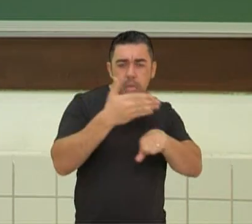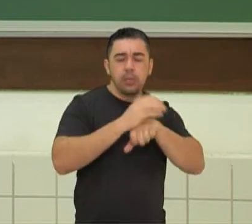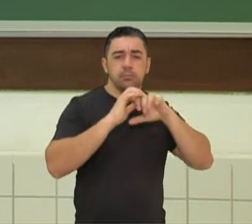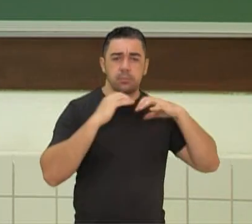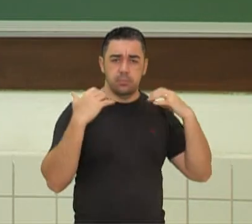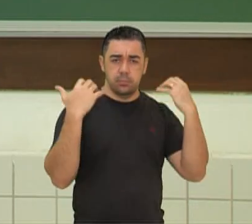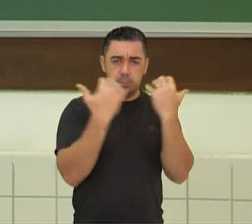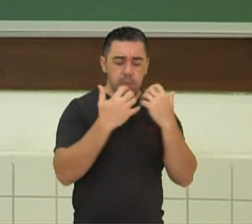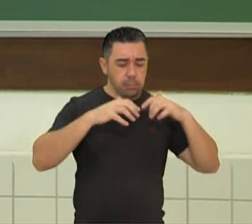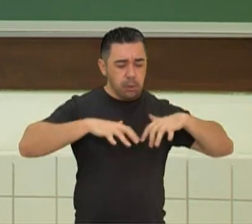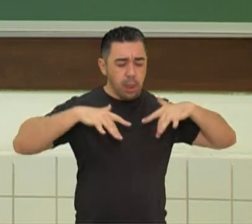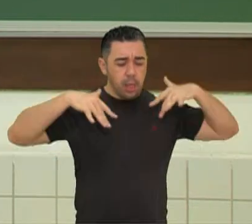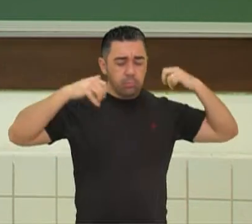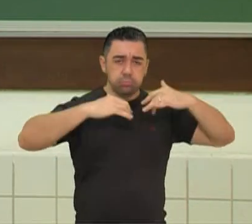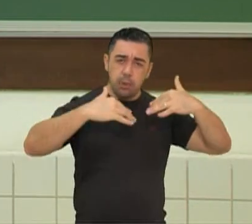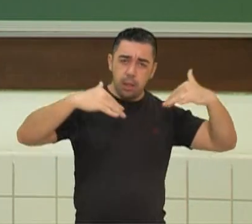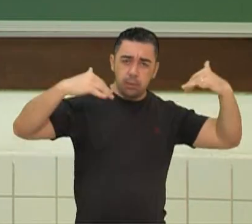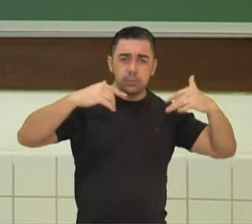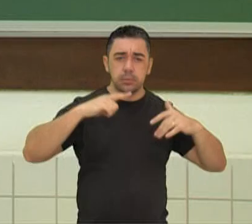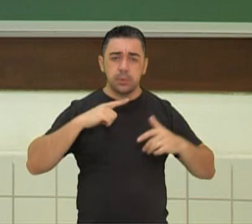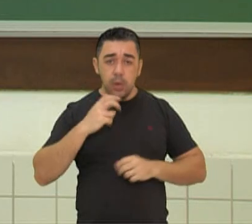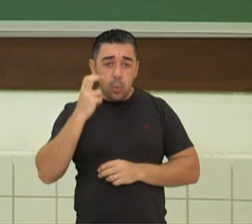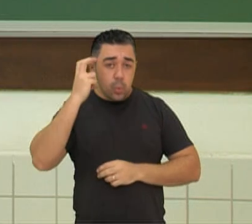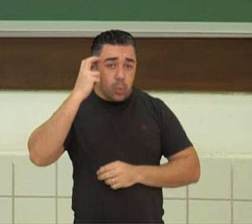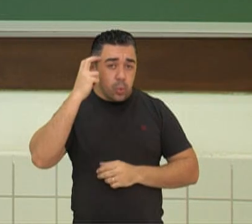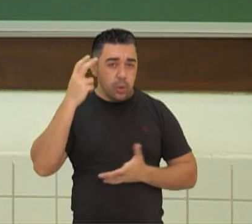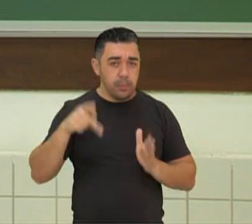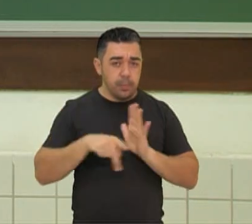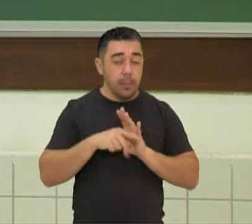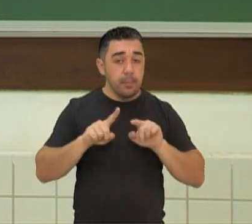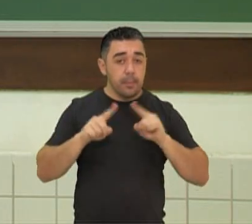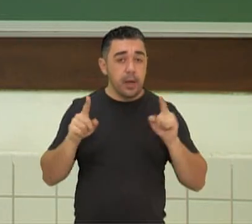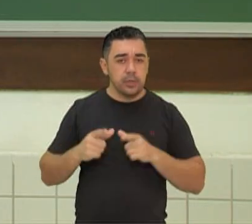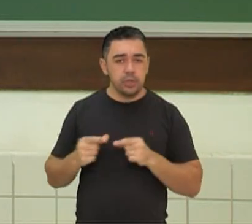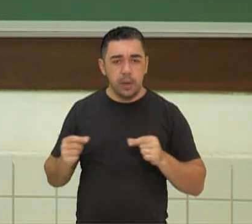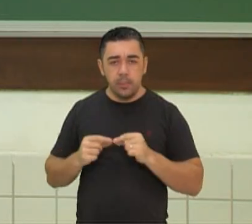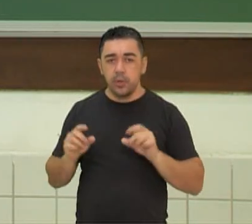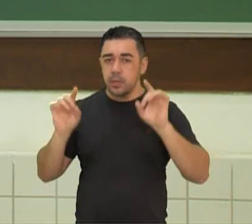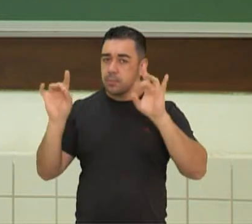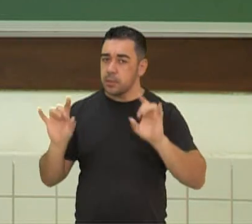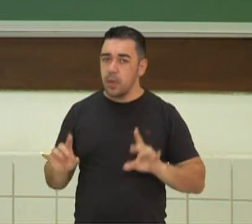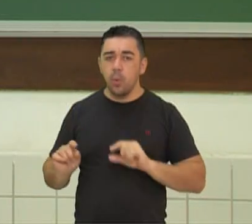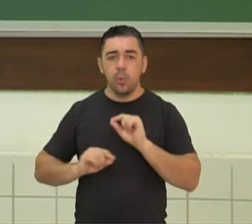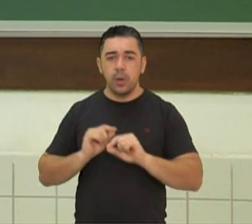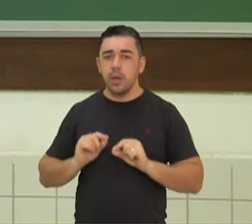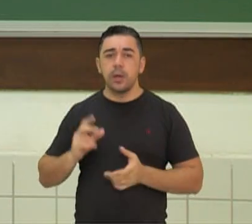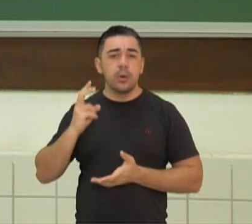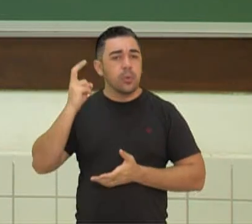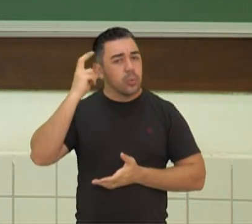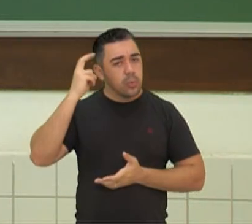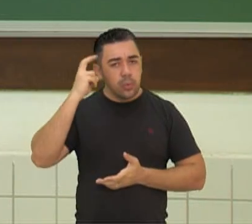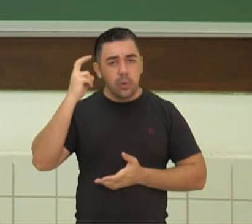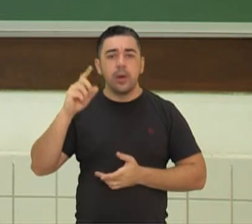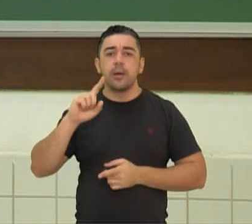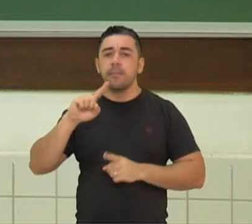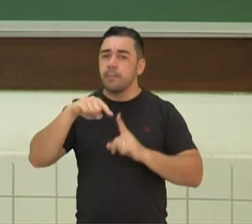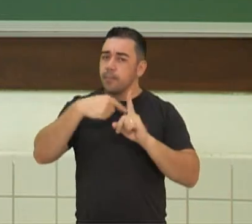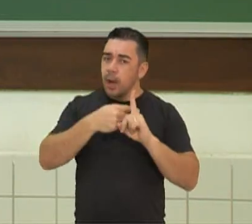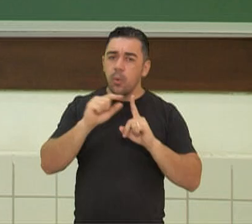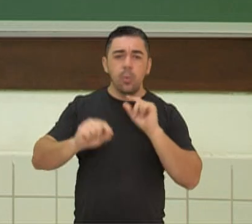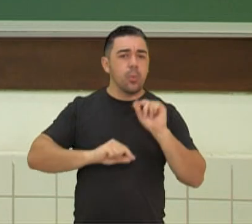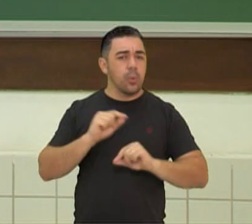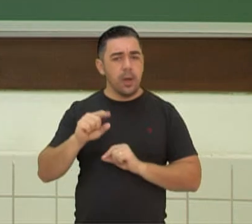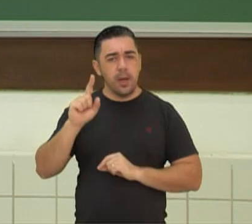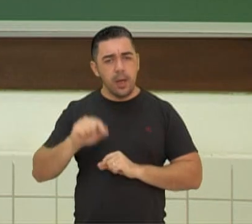quem está ali, tem uma cultura, tá? Mas os japoneses, em especial, eles têm aquela cultura, além de tudo, tá?